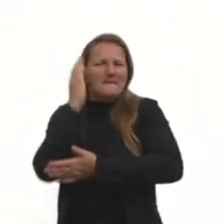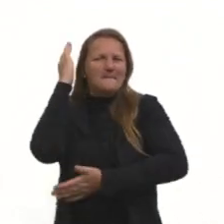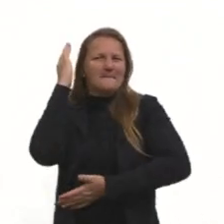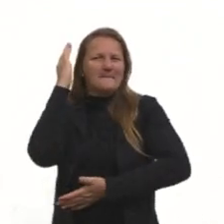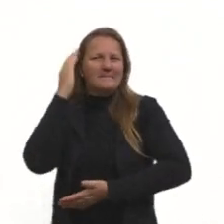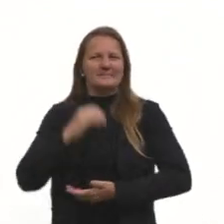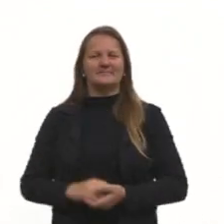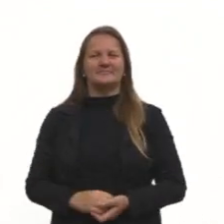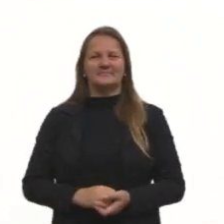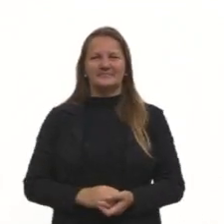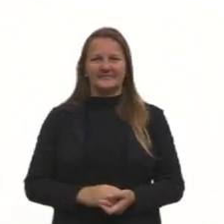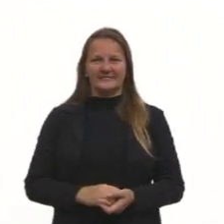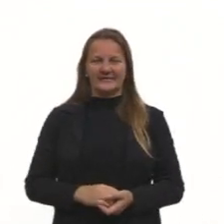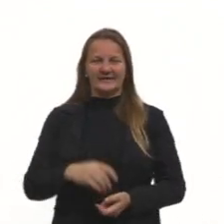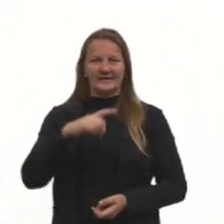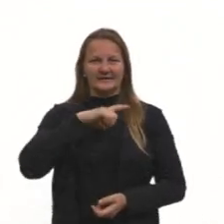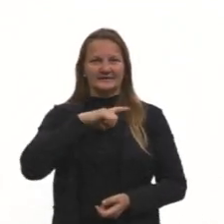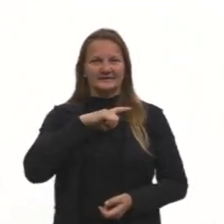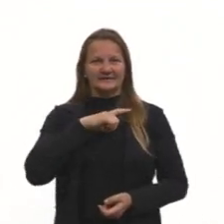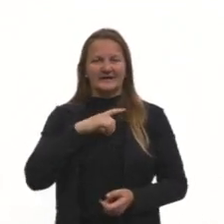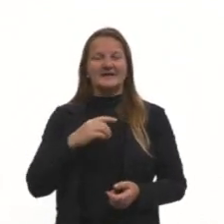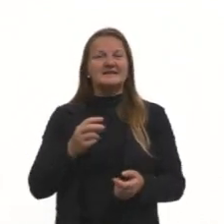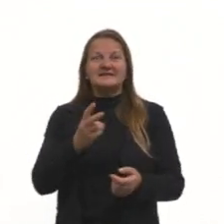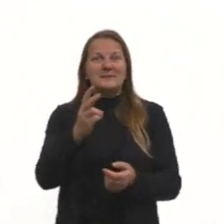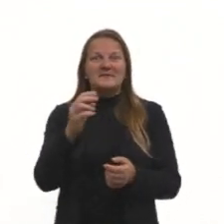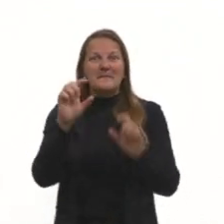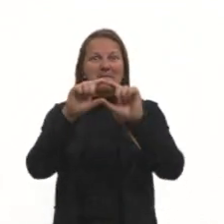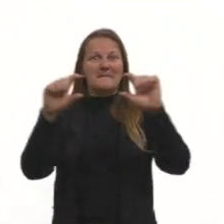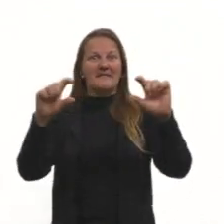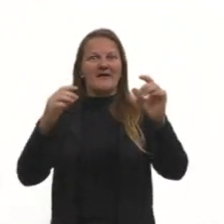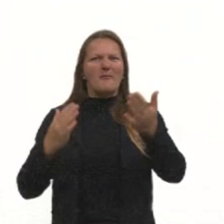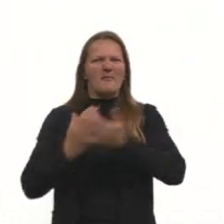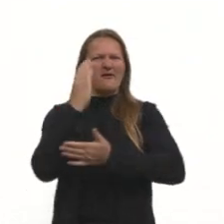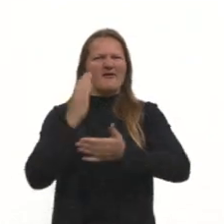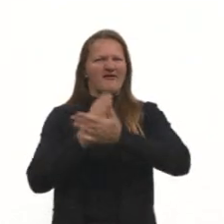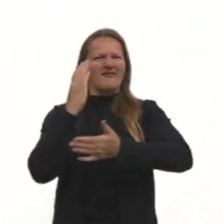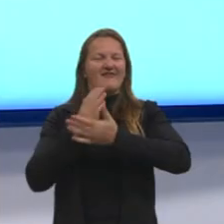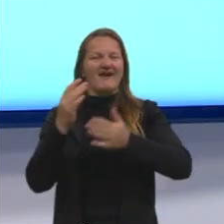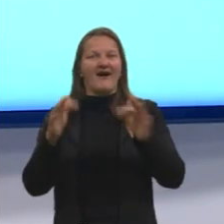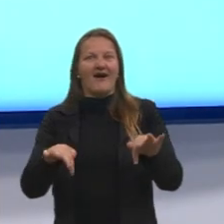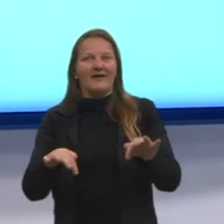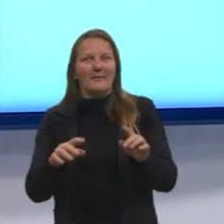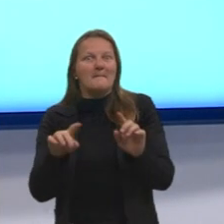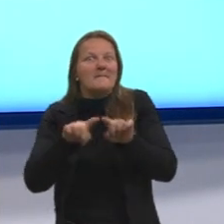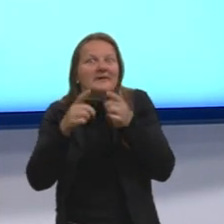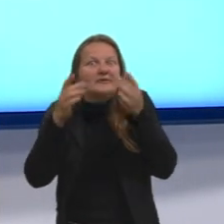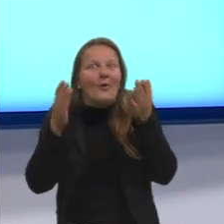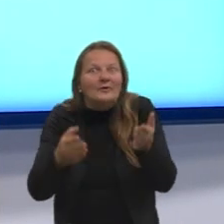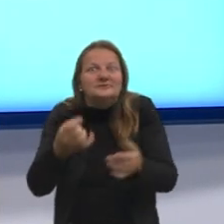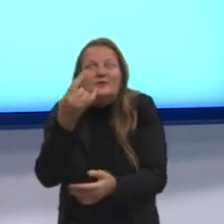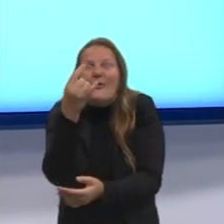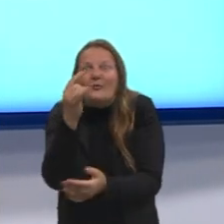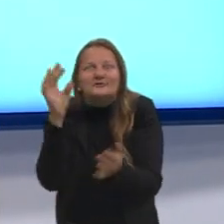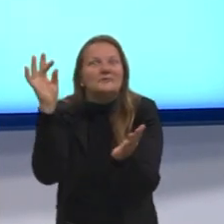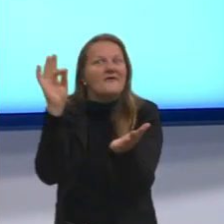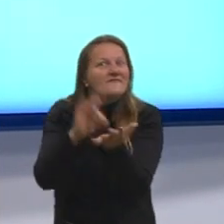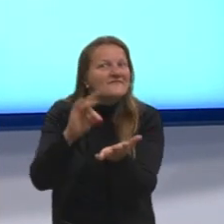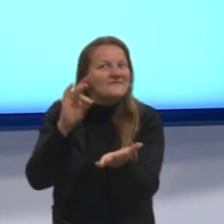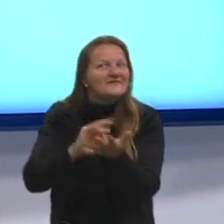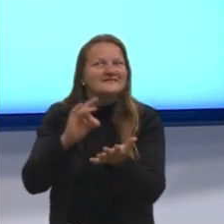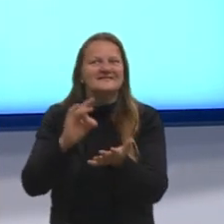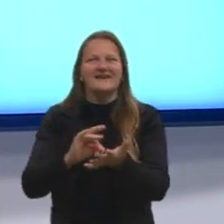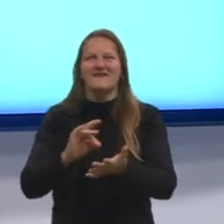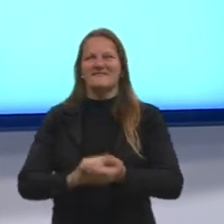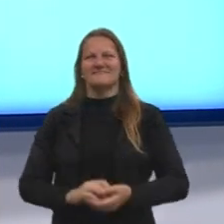a gente tem né trazido e partiu passar no finalzinho das aulas mas hoje então na nossa aula de matemática é oficial